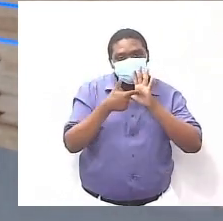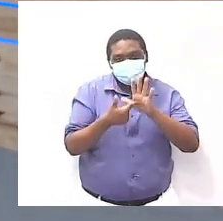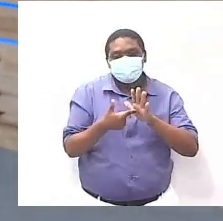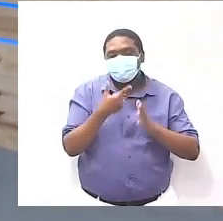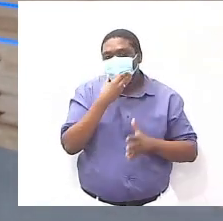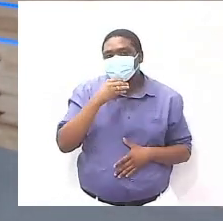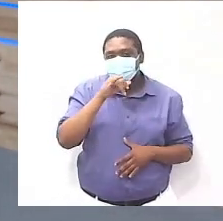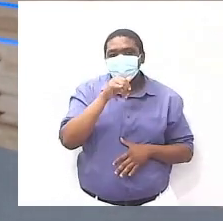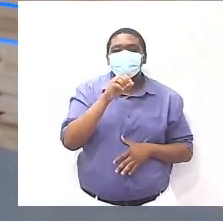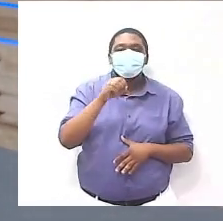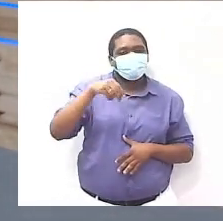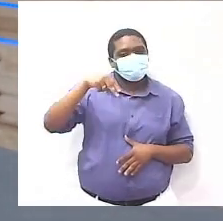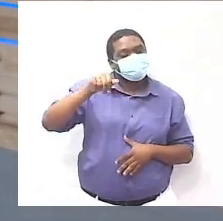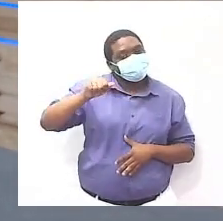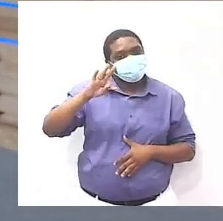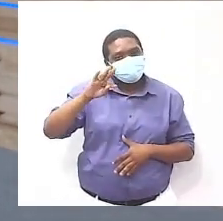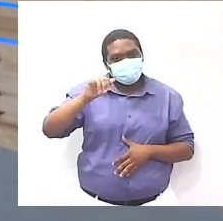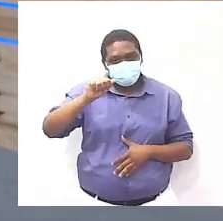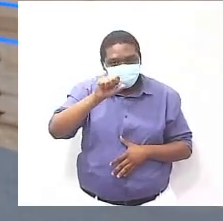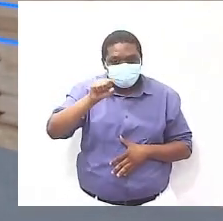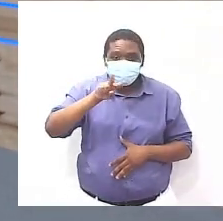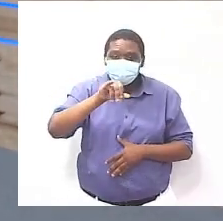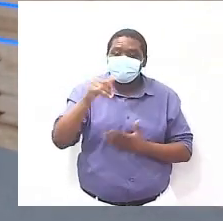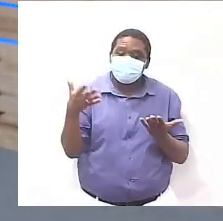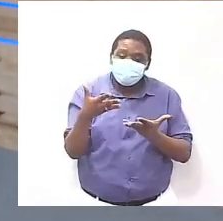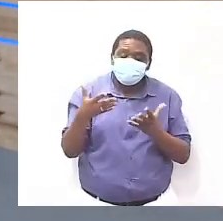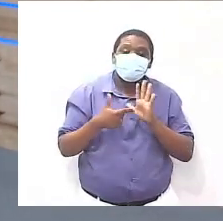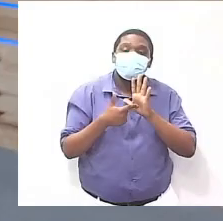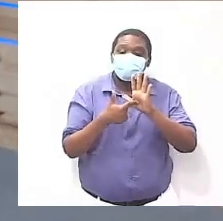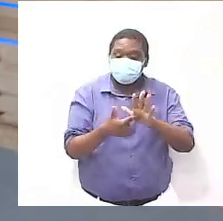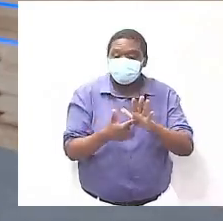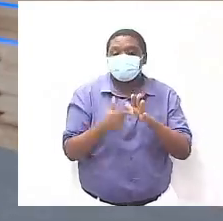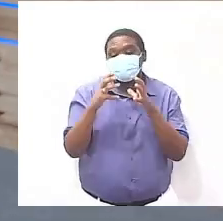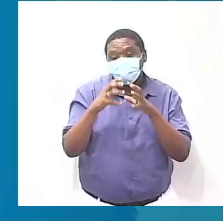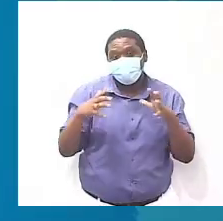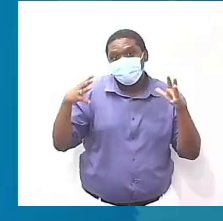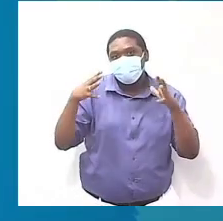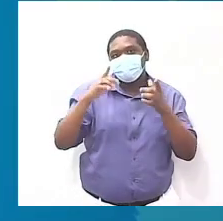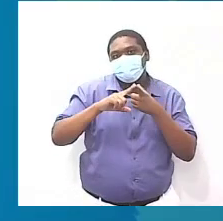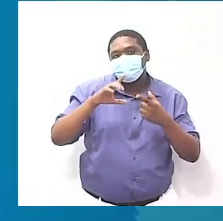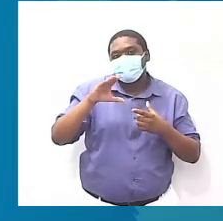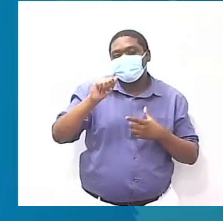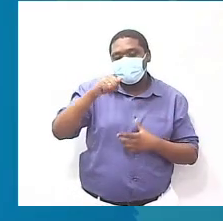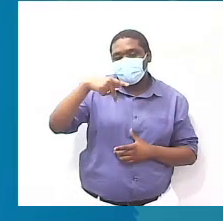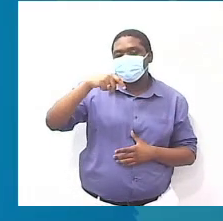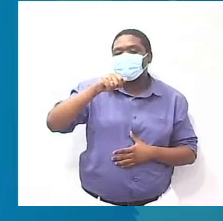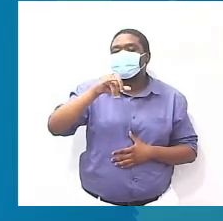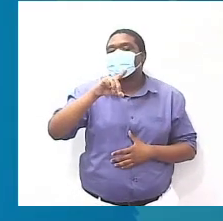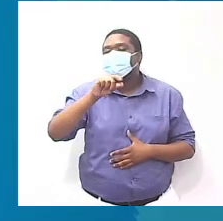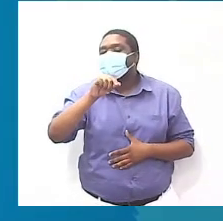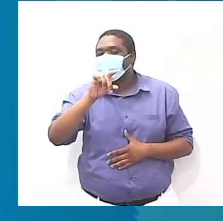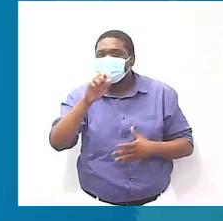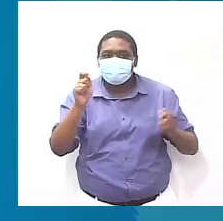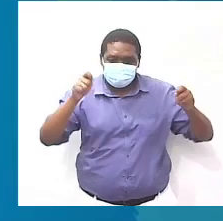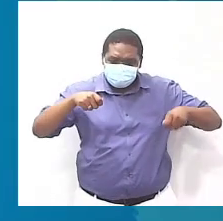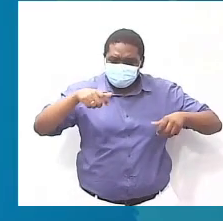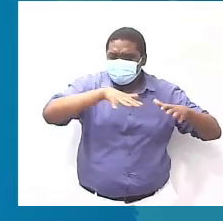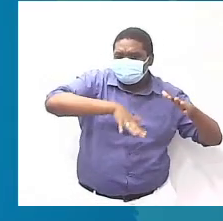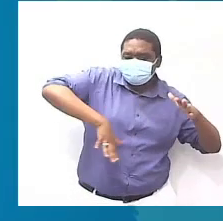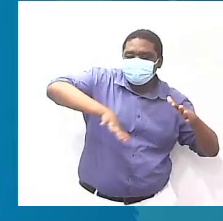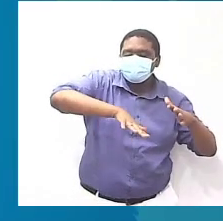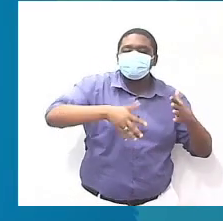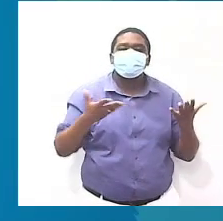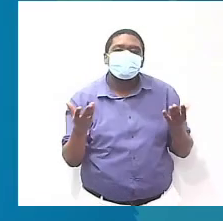por trás, você não tá vendo, mas ele vai te apresentar agora. Volume, capacidade, aula de número 48. Vamos embora, vamos lá. E aí,